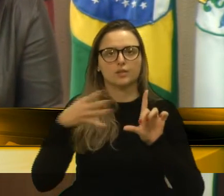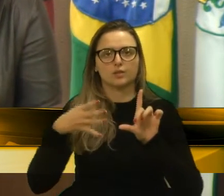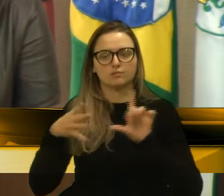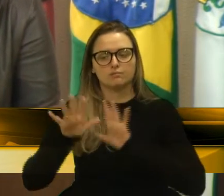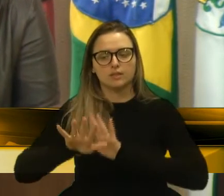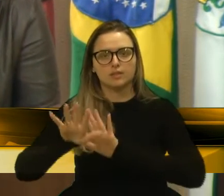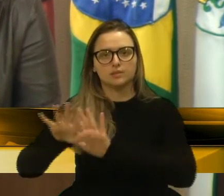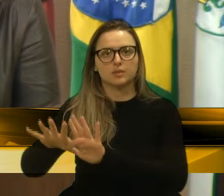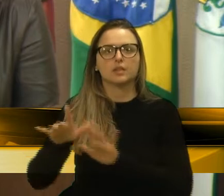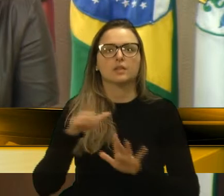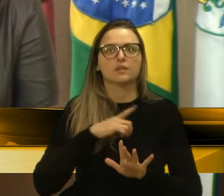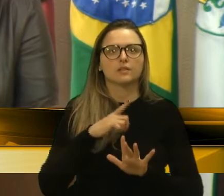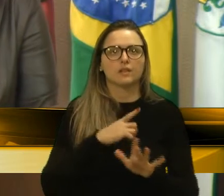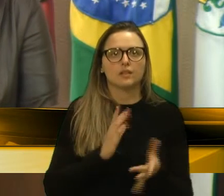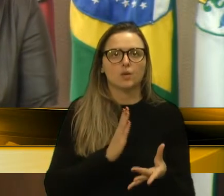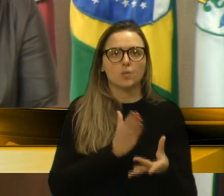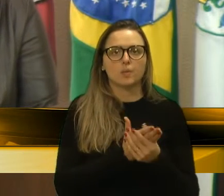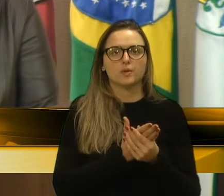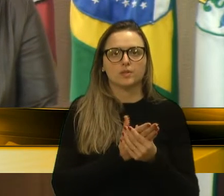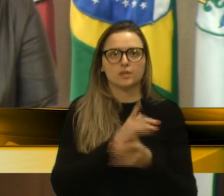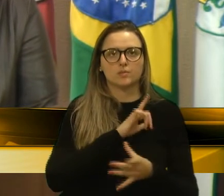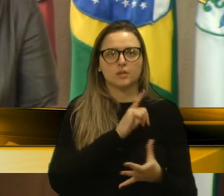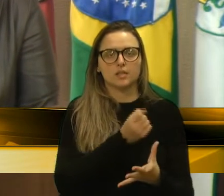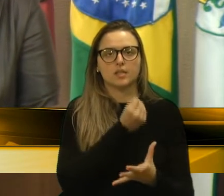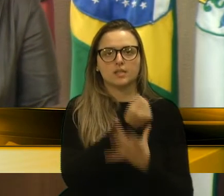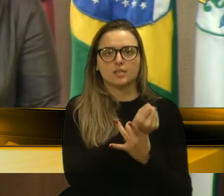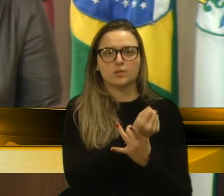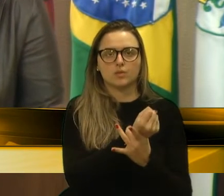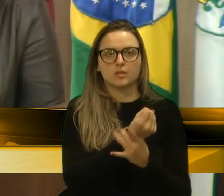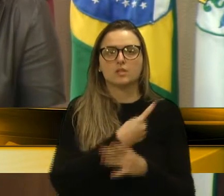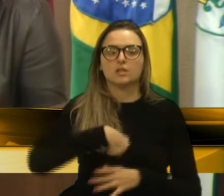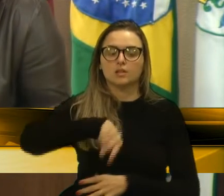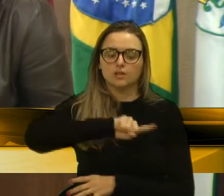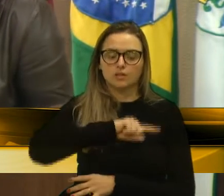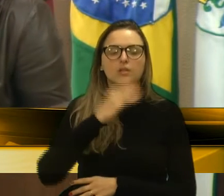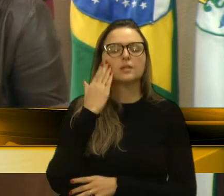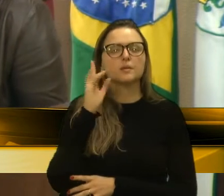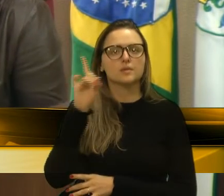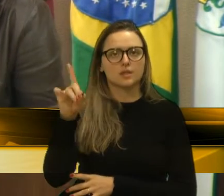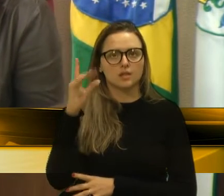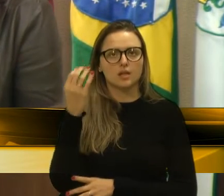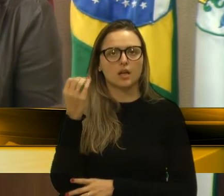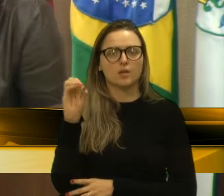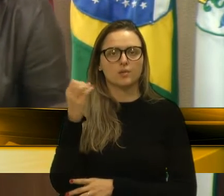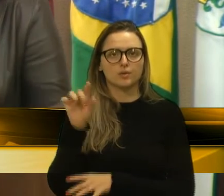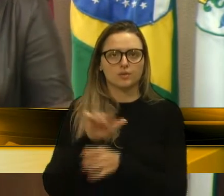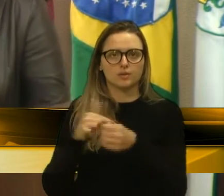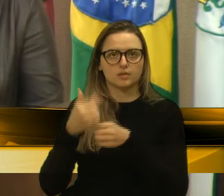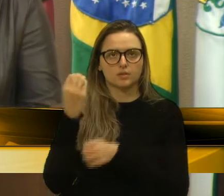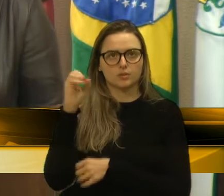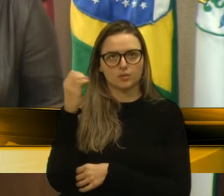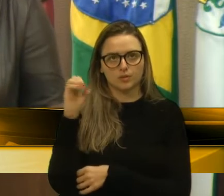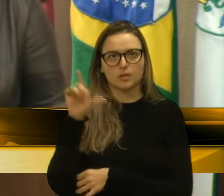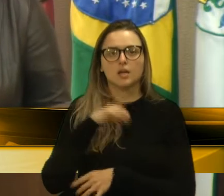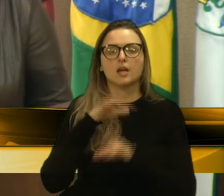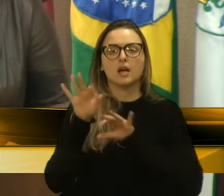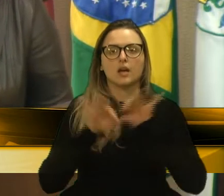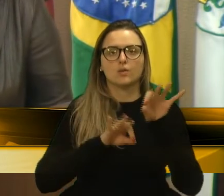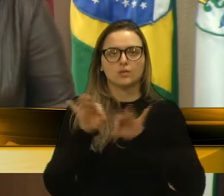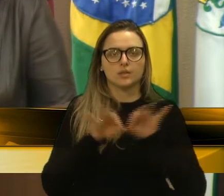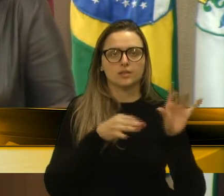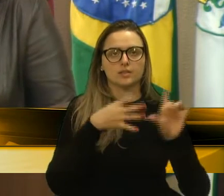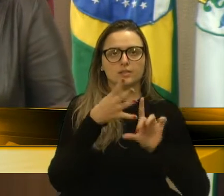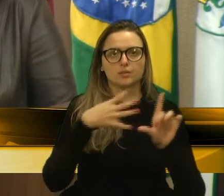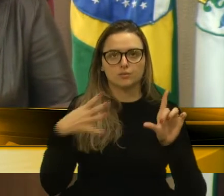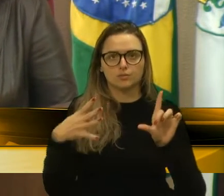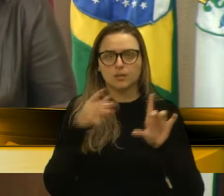vai entrar com mandado de segurança para garantir esse direito. A gente sabe que, em Porto Alegre, a organização da Parada Livre,